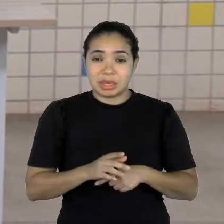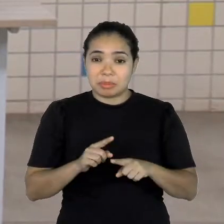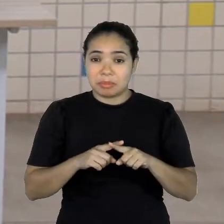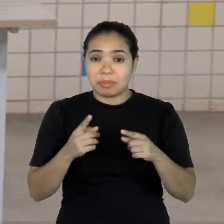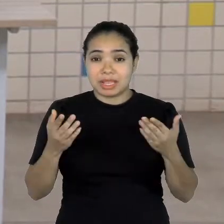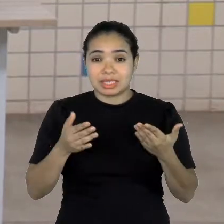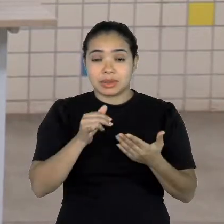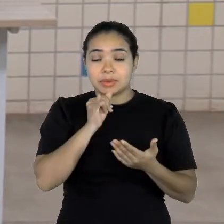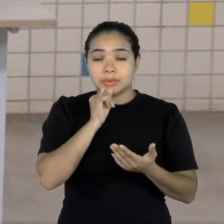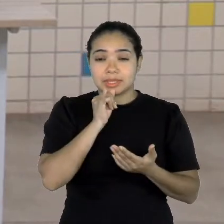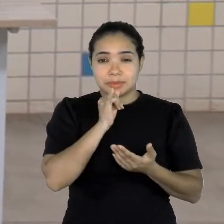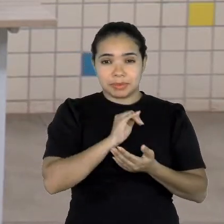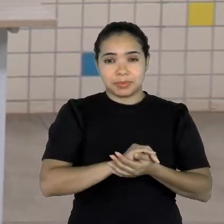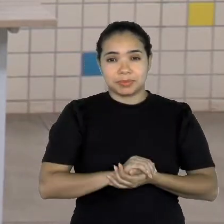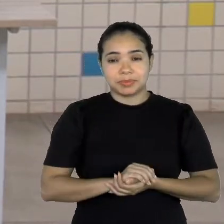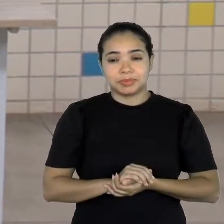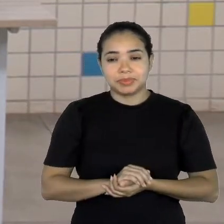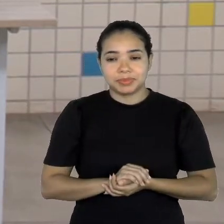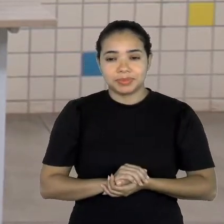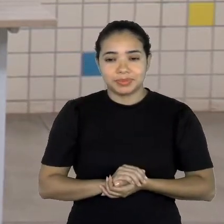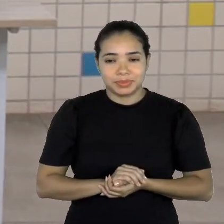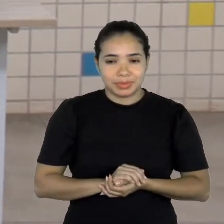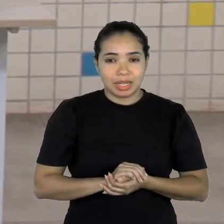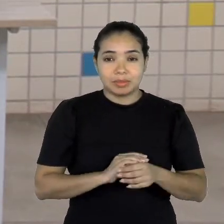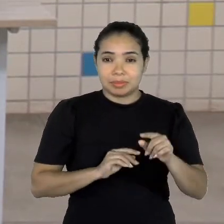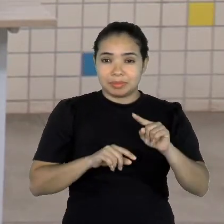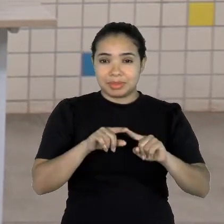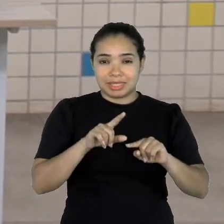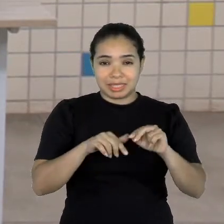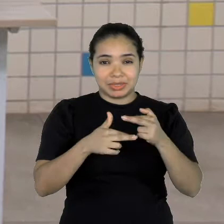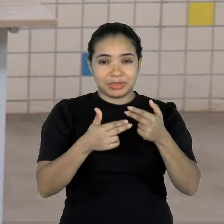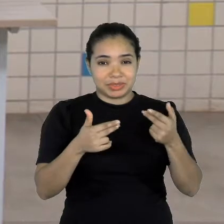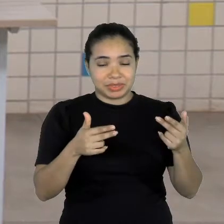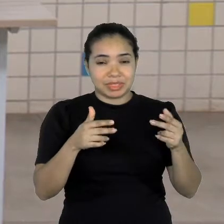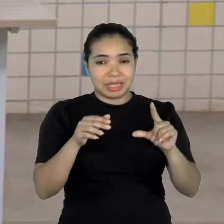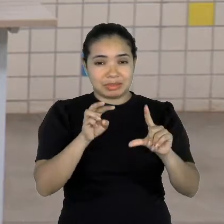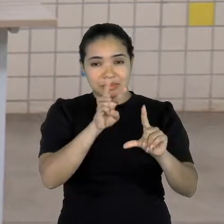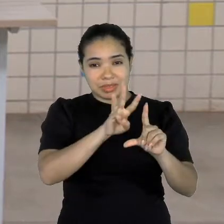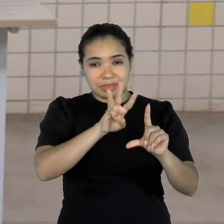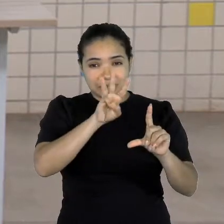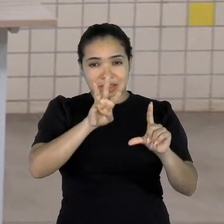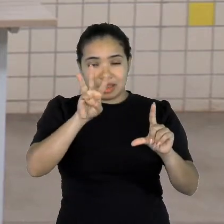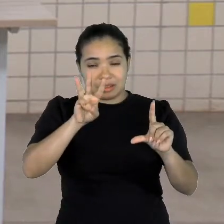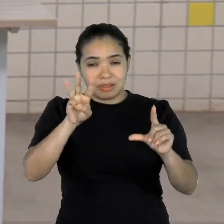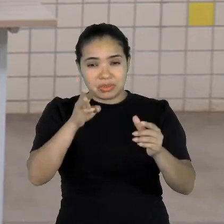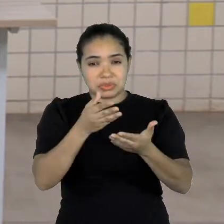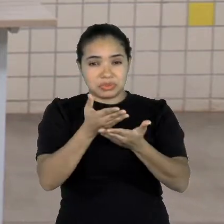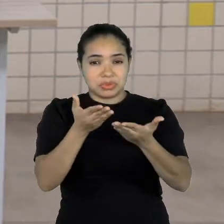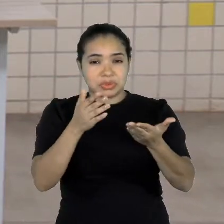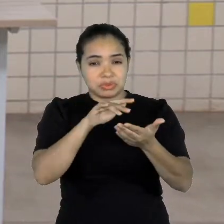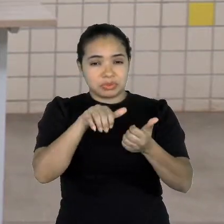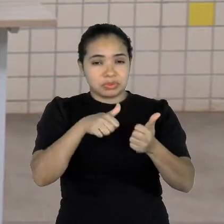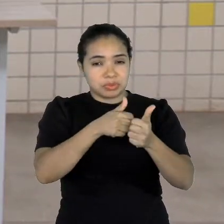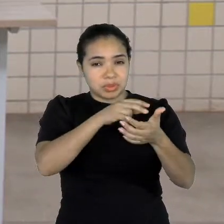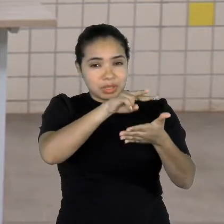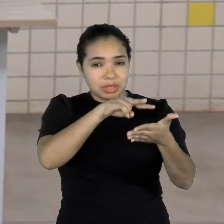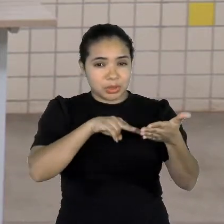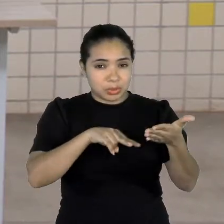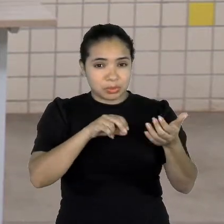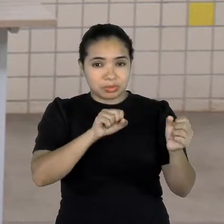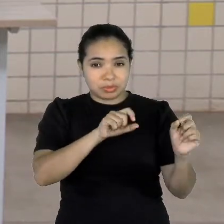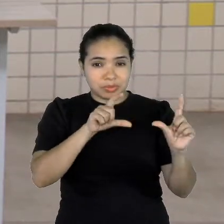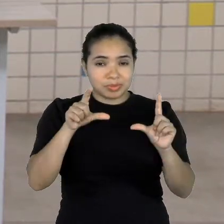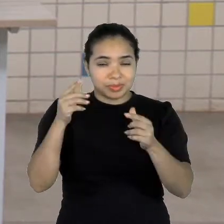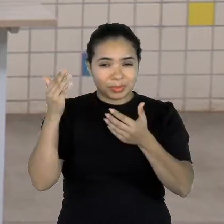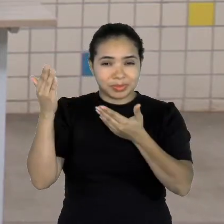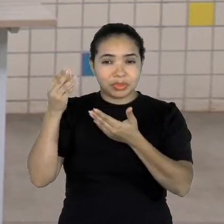um exemplo que está no material de vocês na plataforma e que vocês vão acompanhar comigo a leitura na tela. Eu